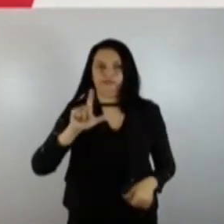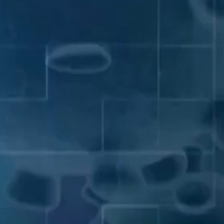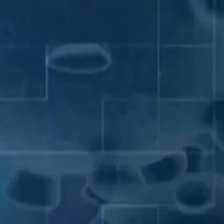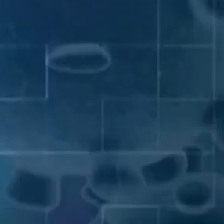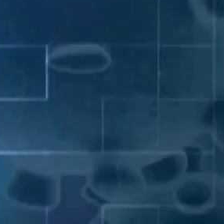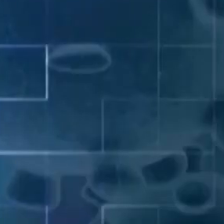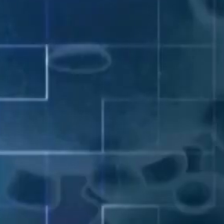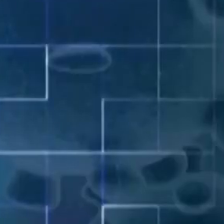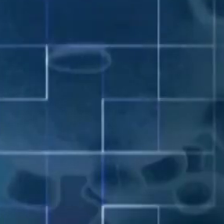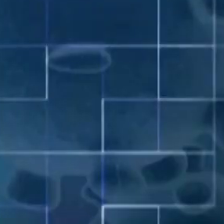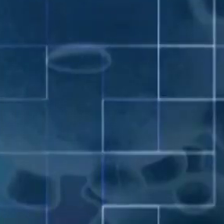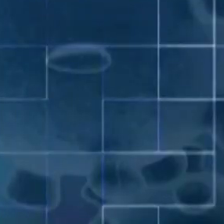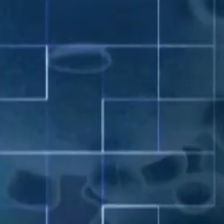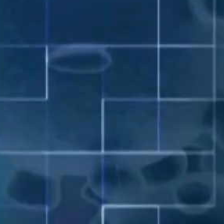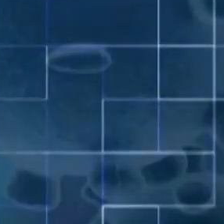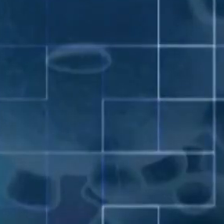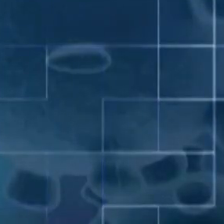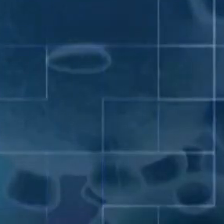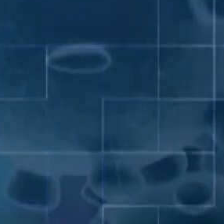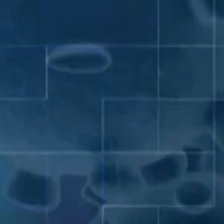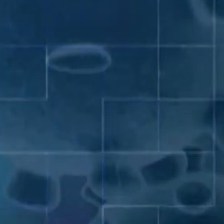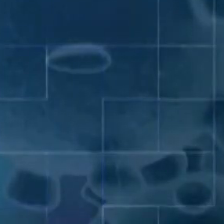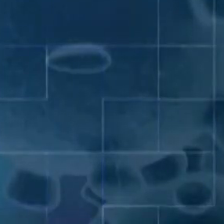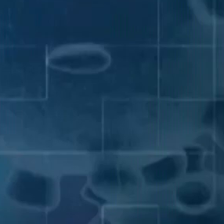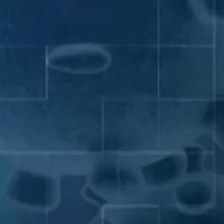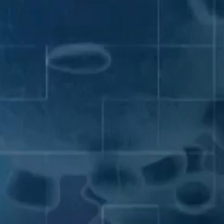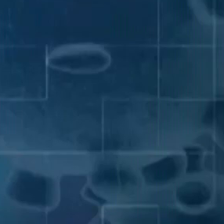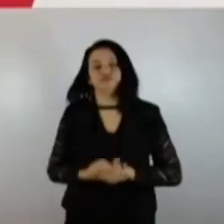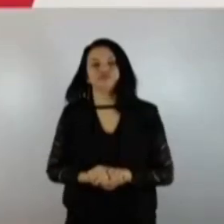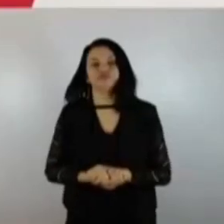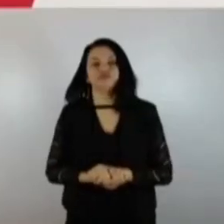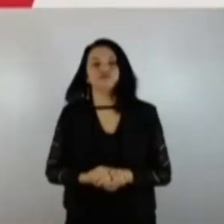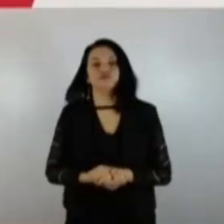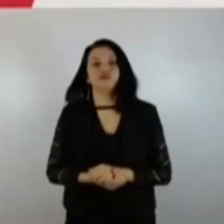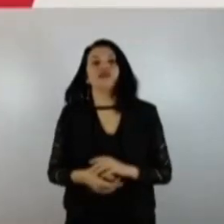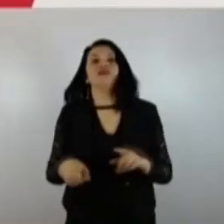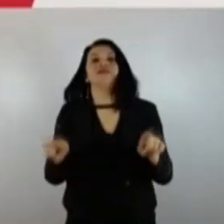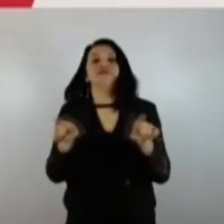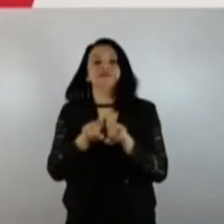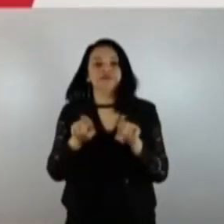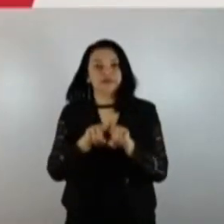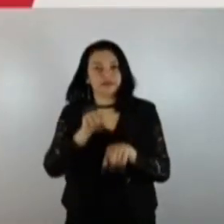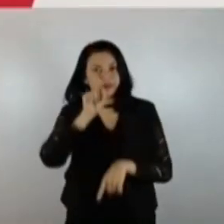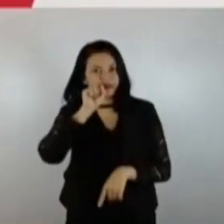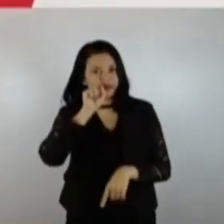Luís. Multa para descumprimento das decisões. Ao descumprimento das